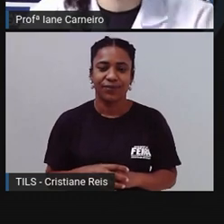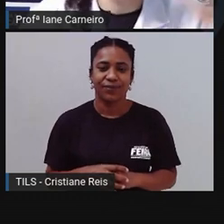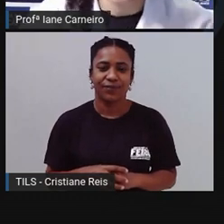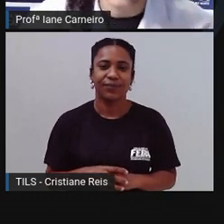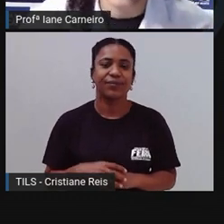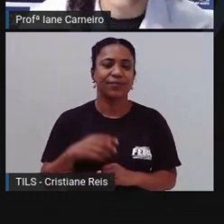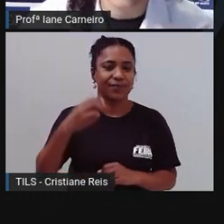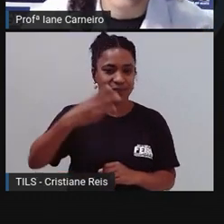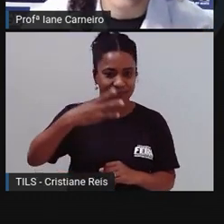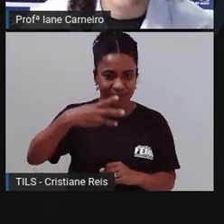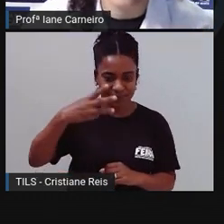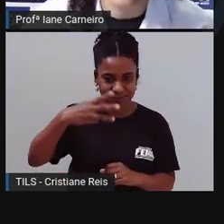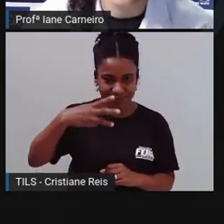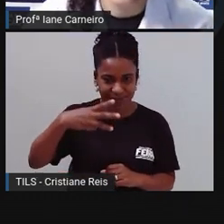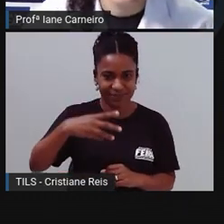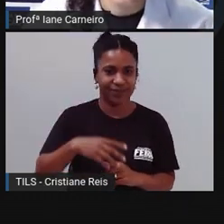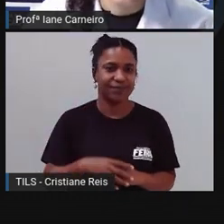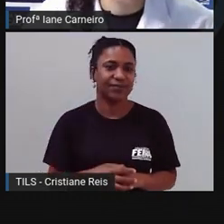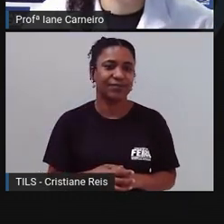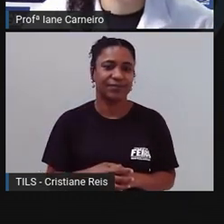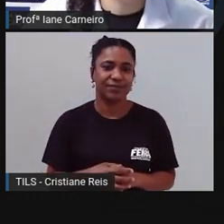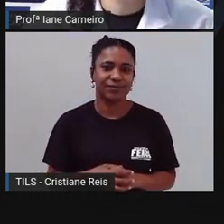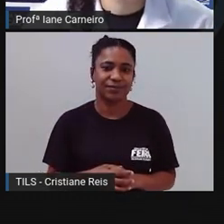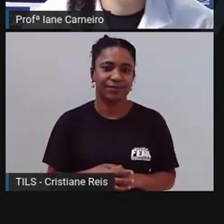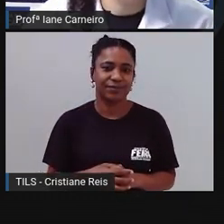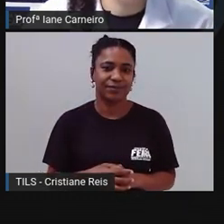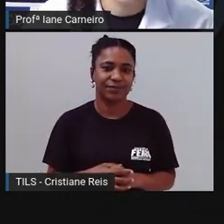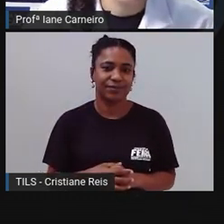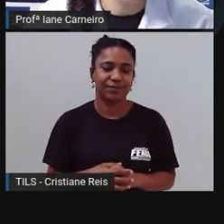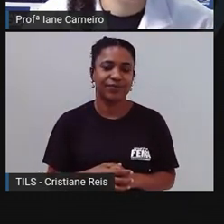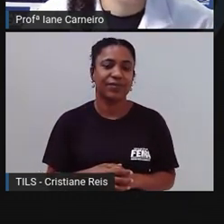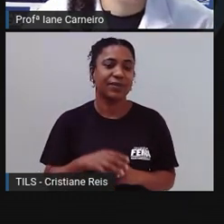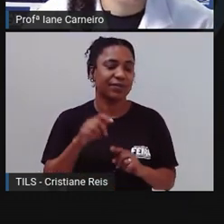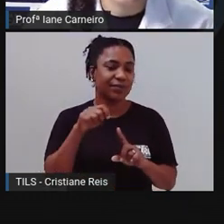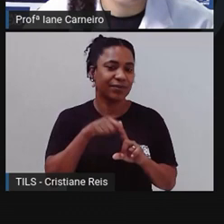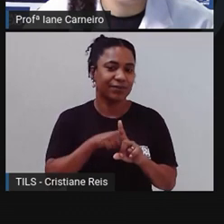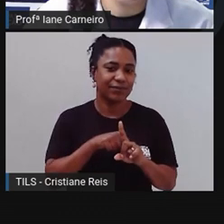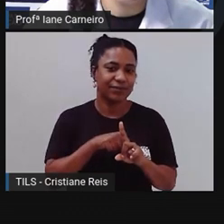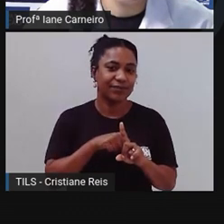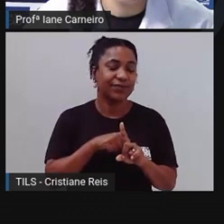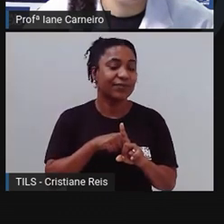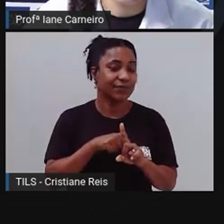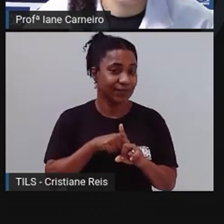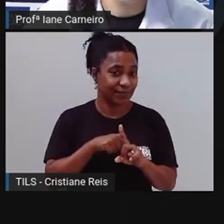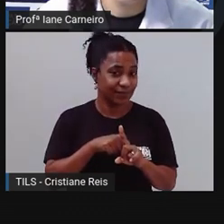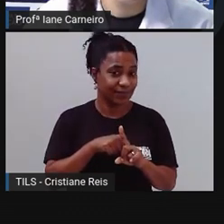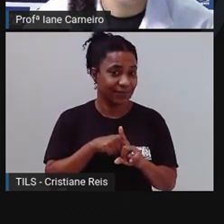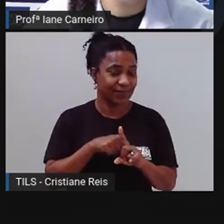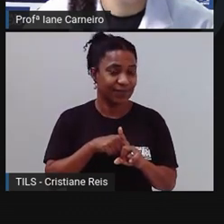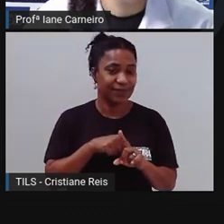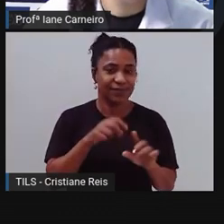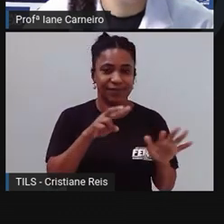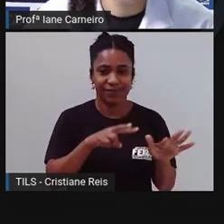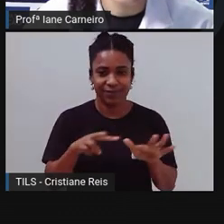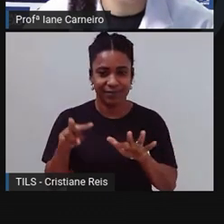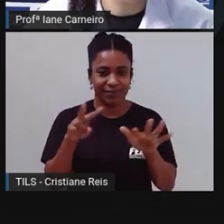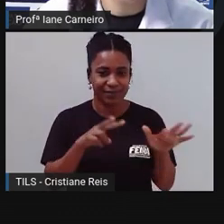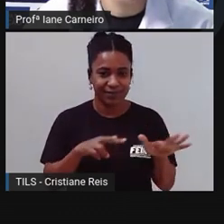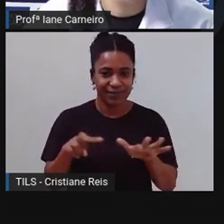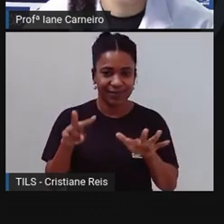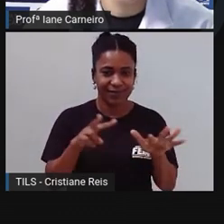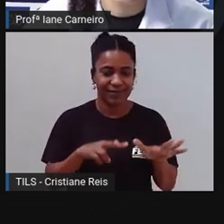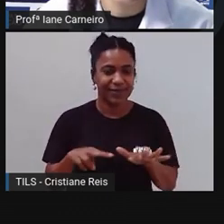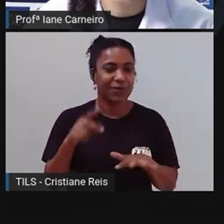Três vezes. Eu vou botar, ó. Quantas semanas tem esse mês? Vamos contar, ó. Uma,